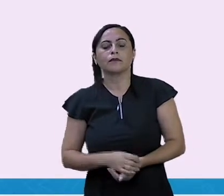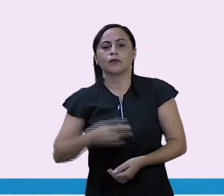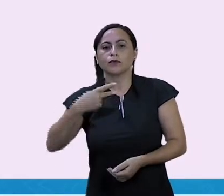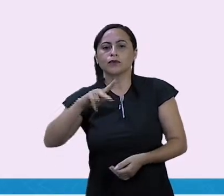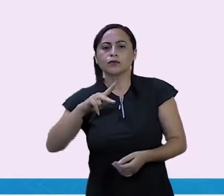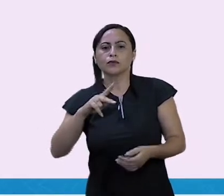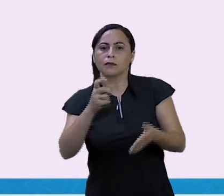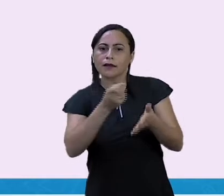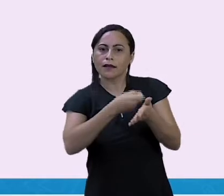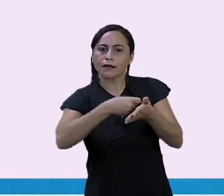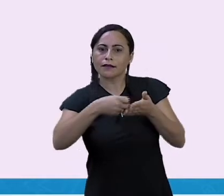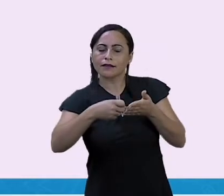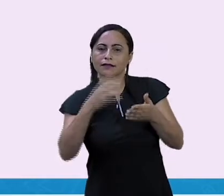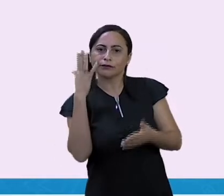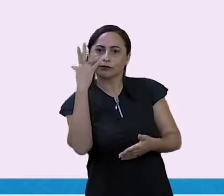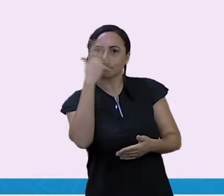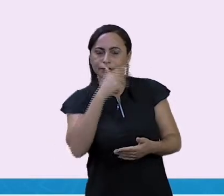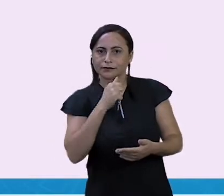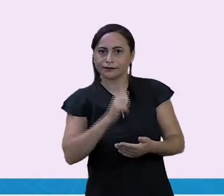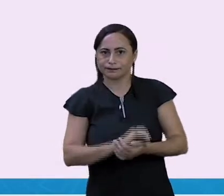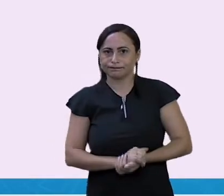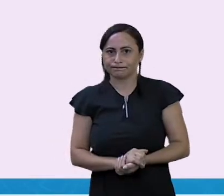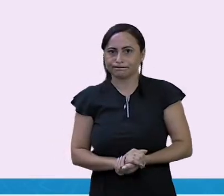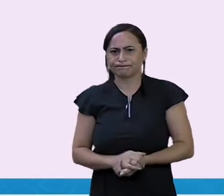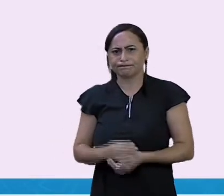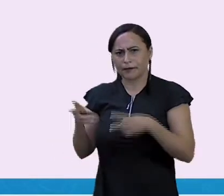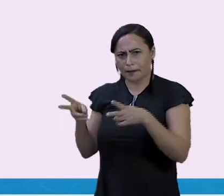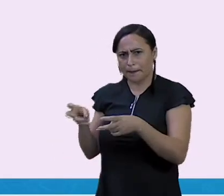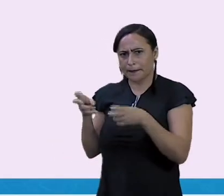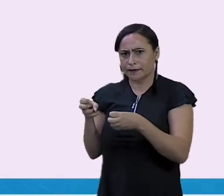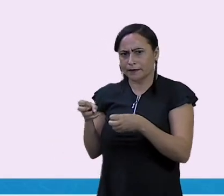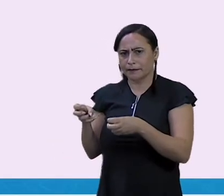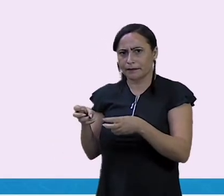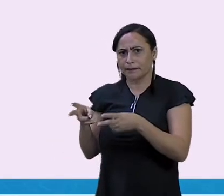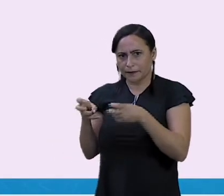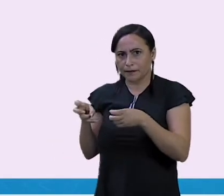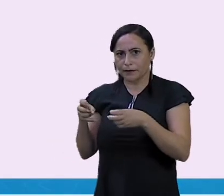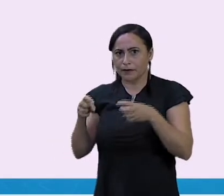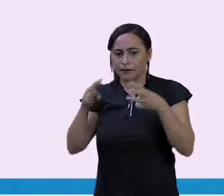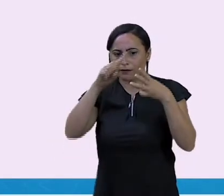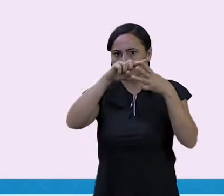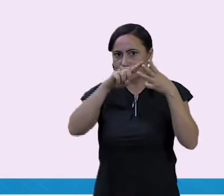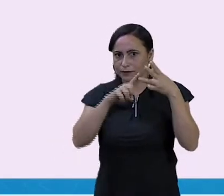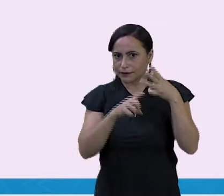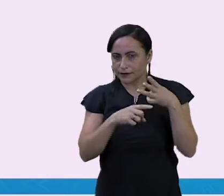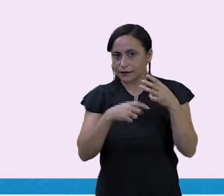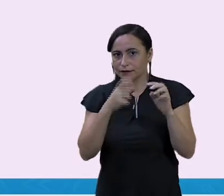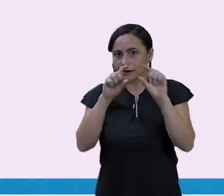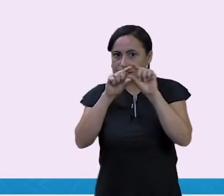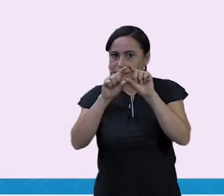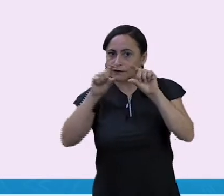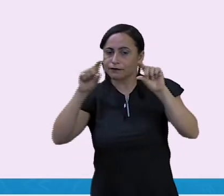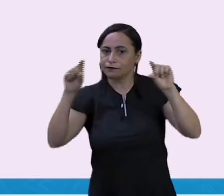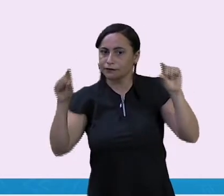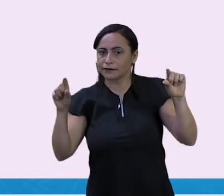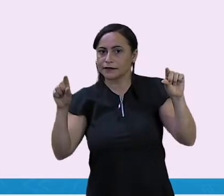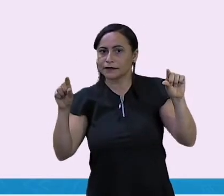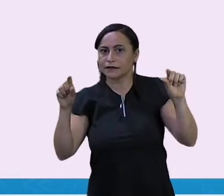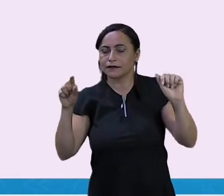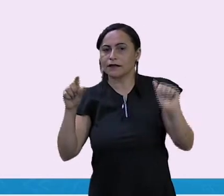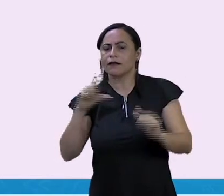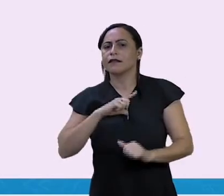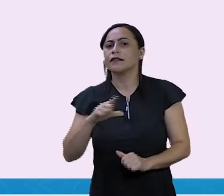bonita. Você notou que nas 3 orações, ou seja, nas 3